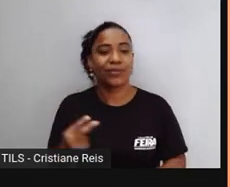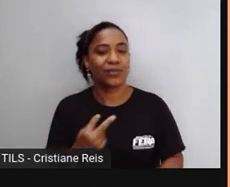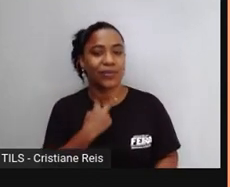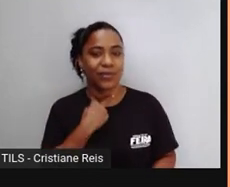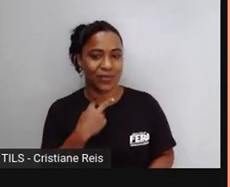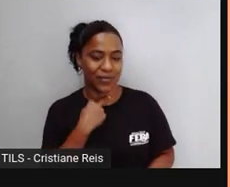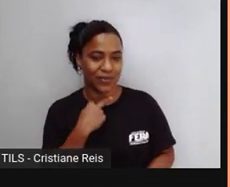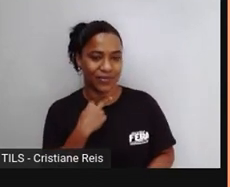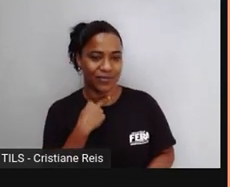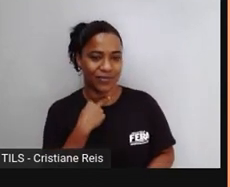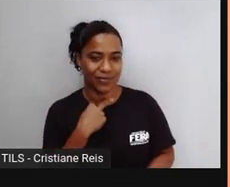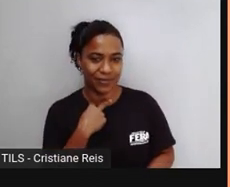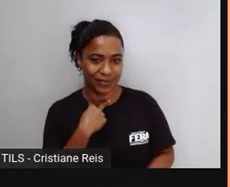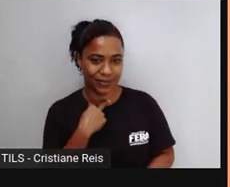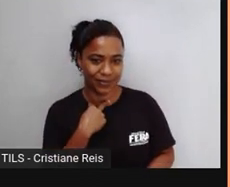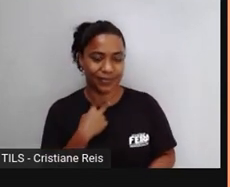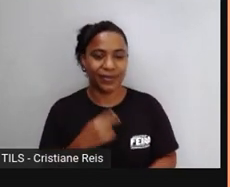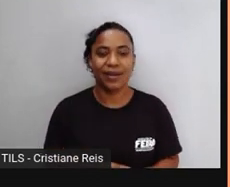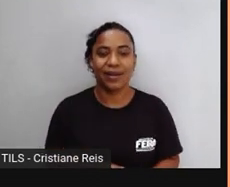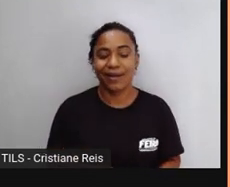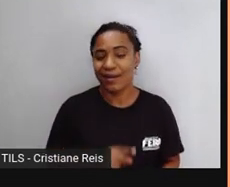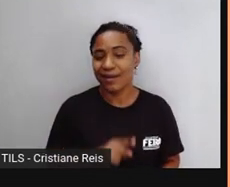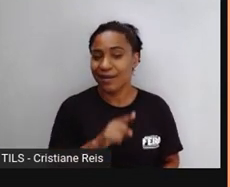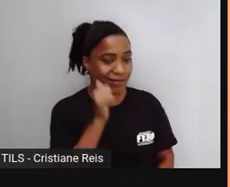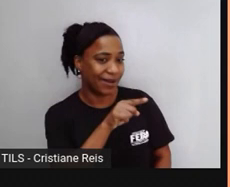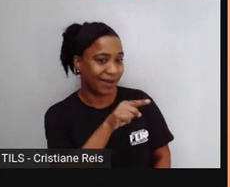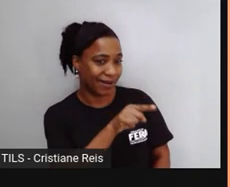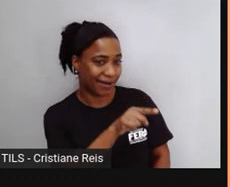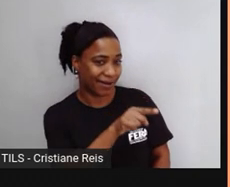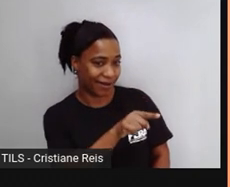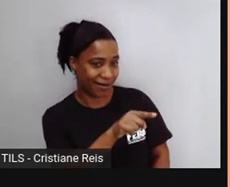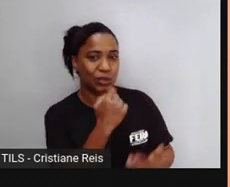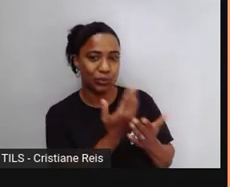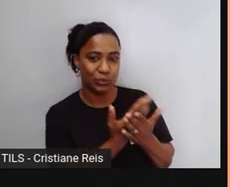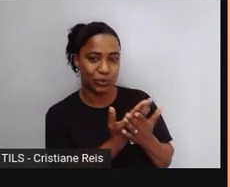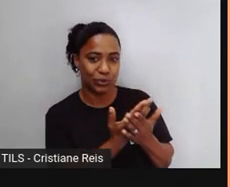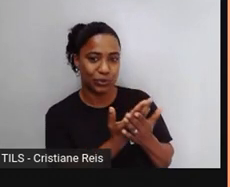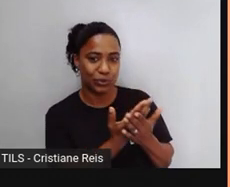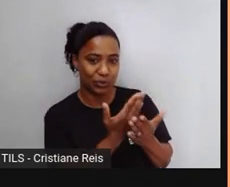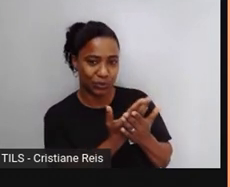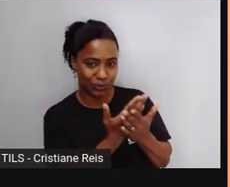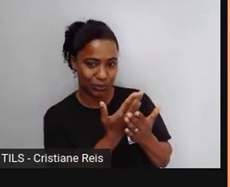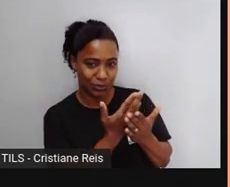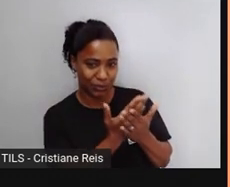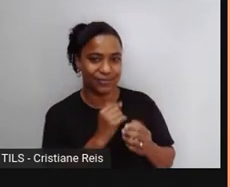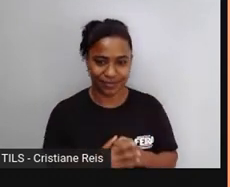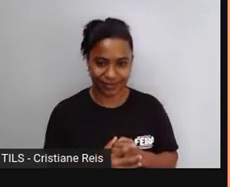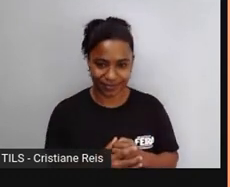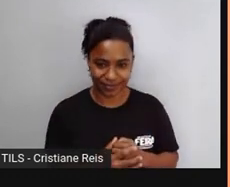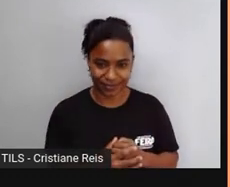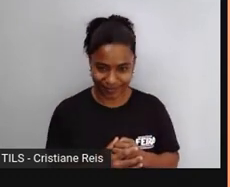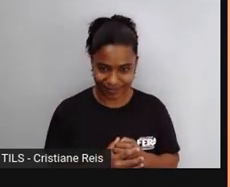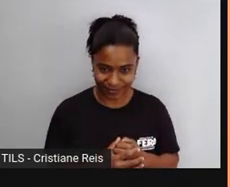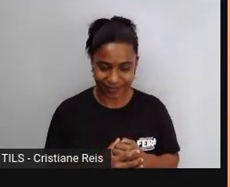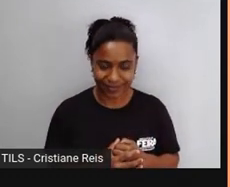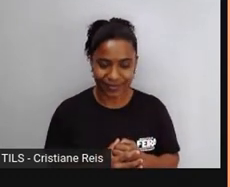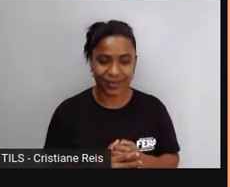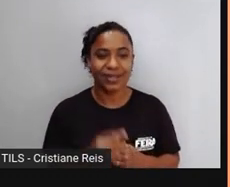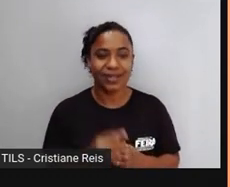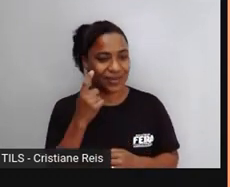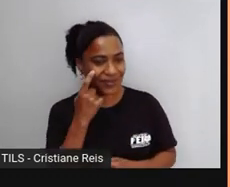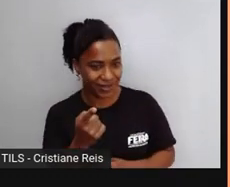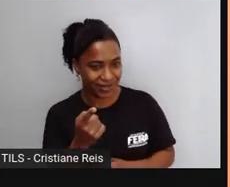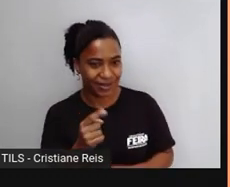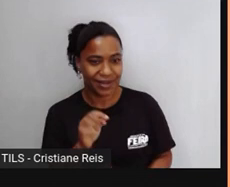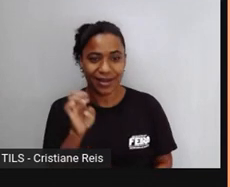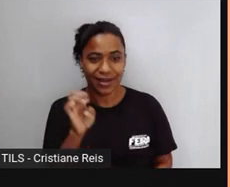student. Ela é uma estudante. It is a cat. It's a cat. É um gato. We are